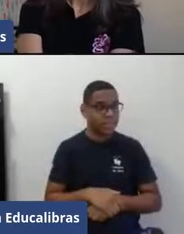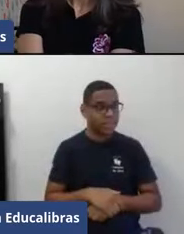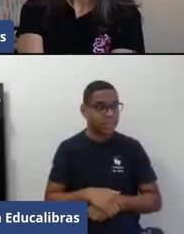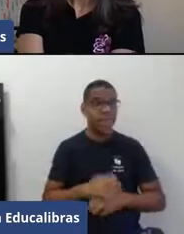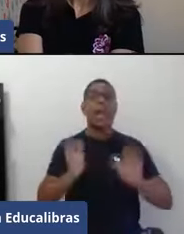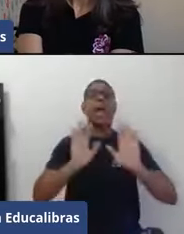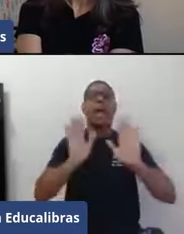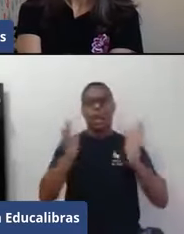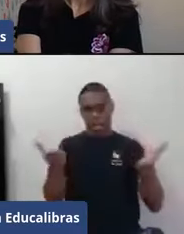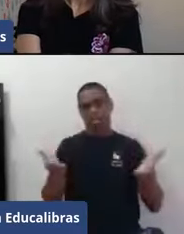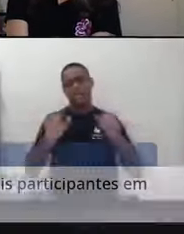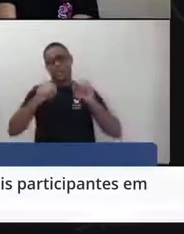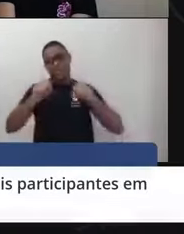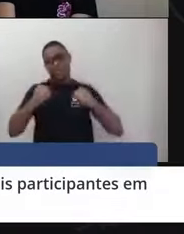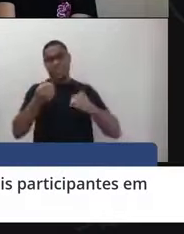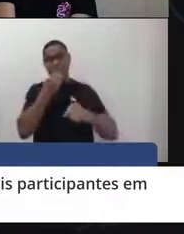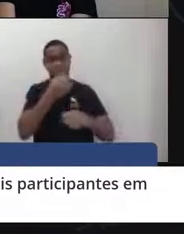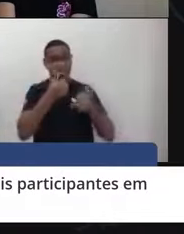bem?